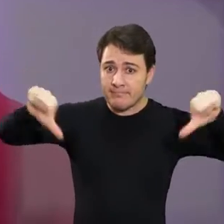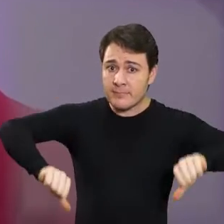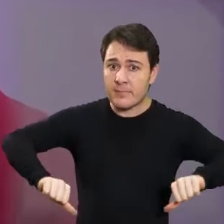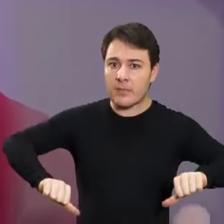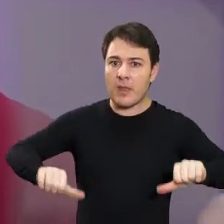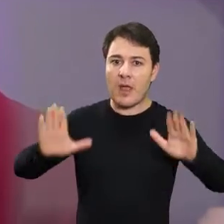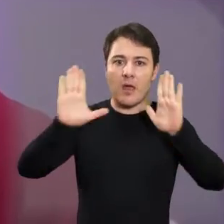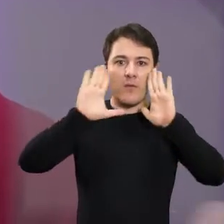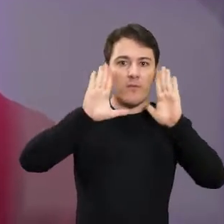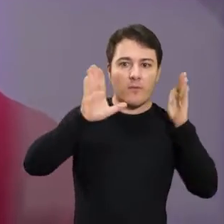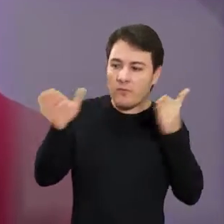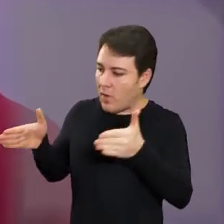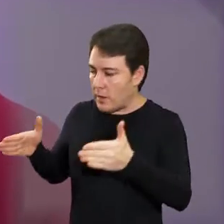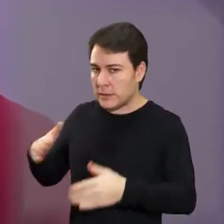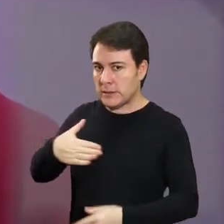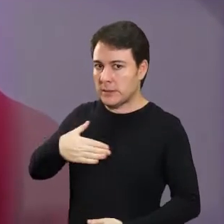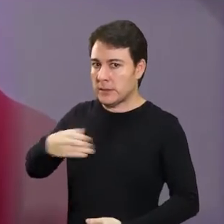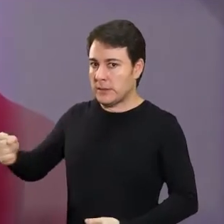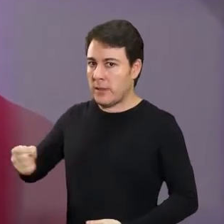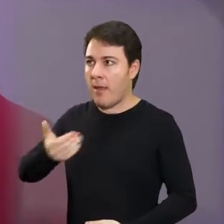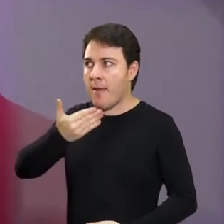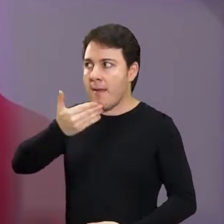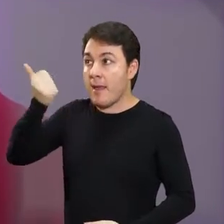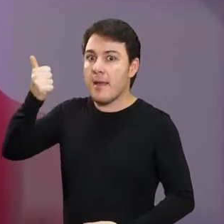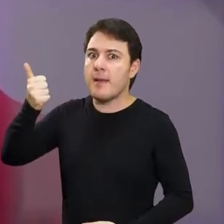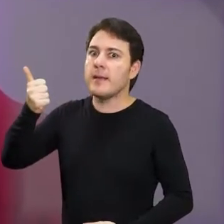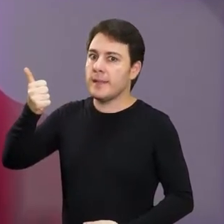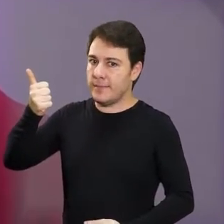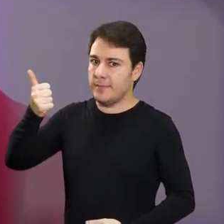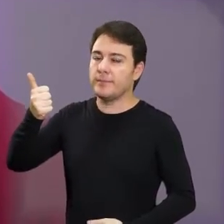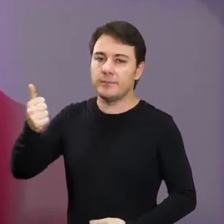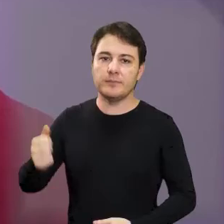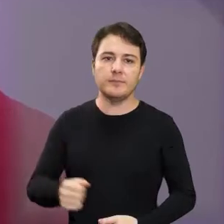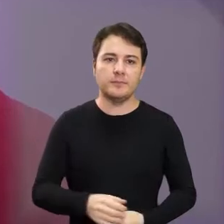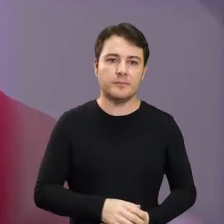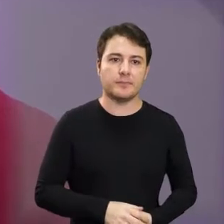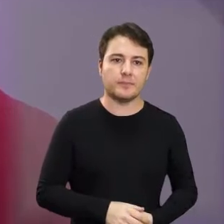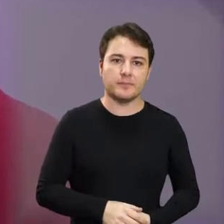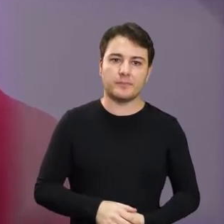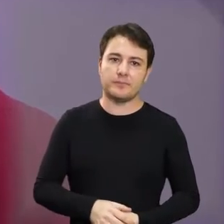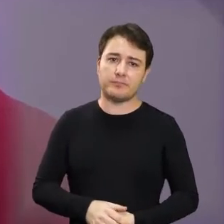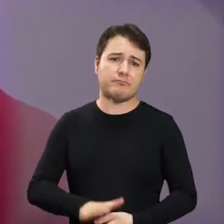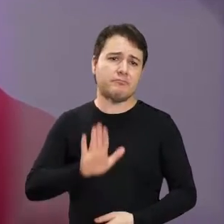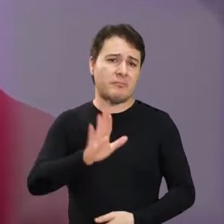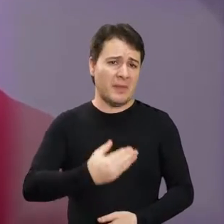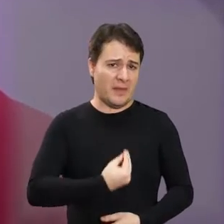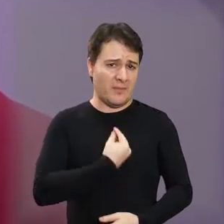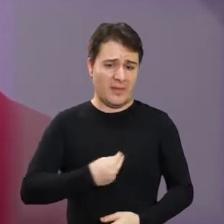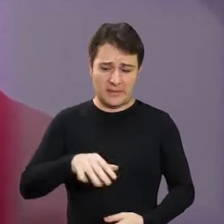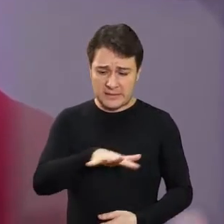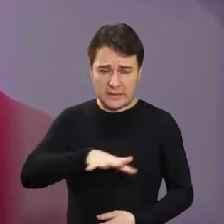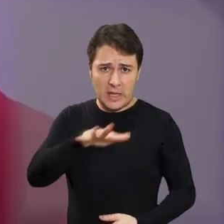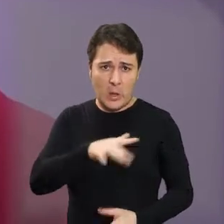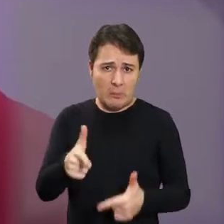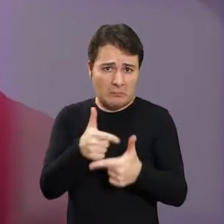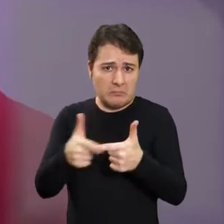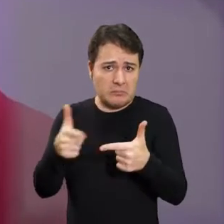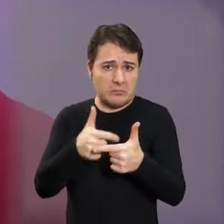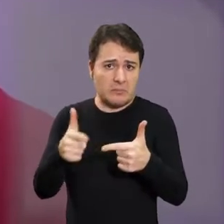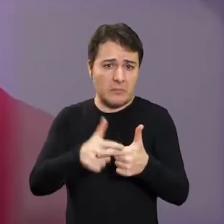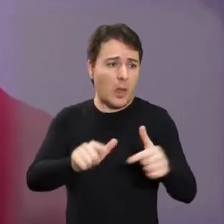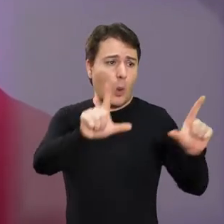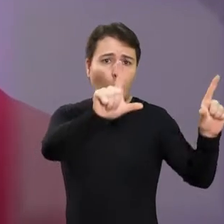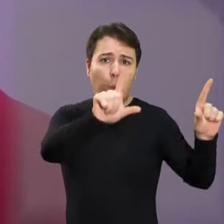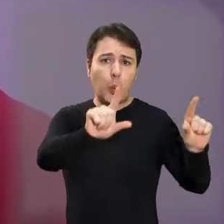sim induzida a concluir que a solução novamente seja a morte. Mas no dia a dia comum de uma sociedade, sem grandes